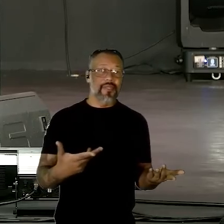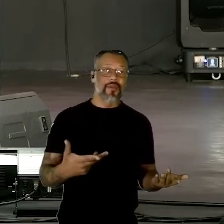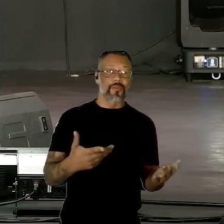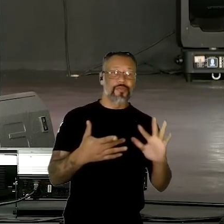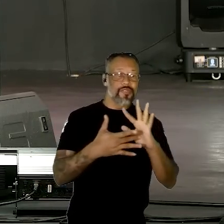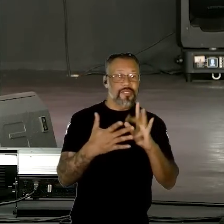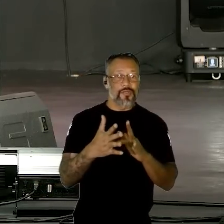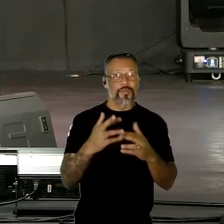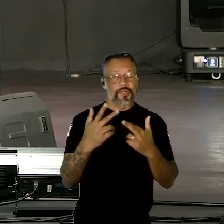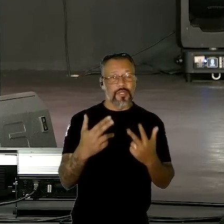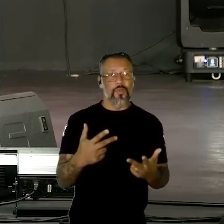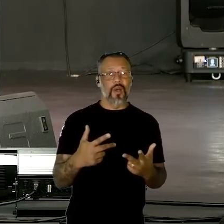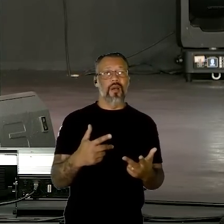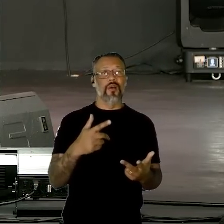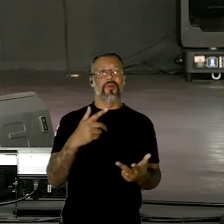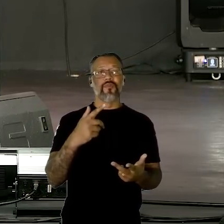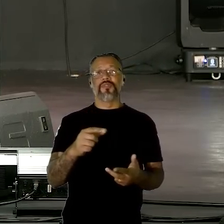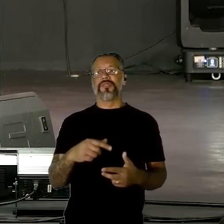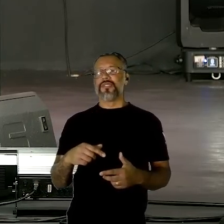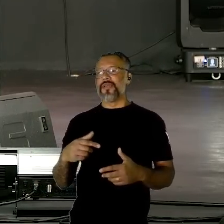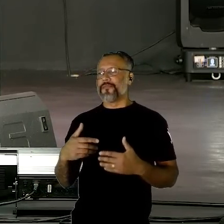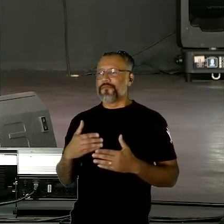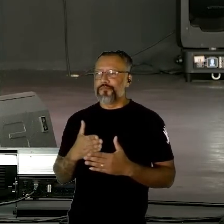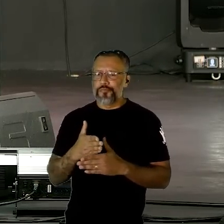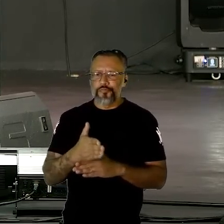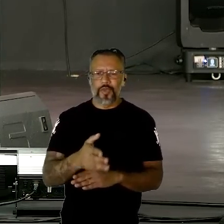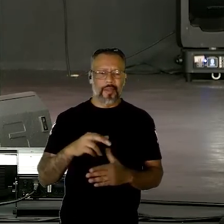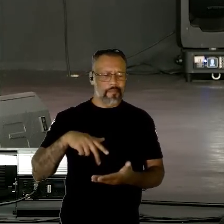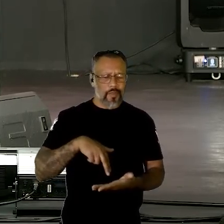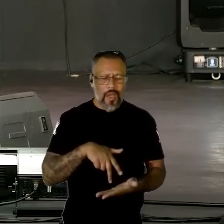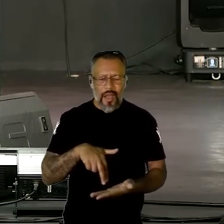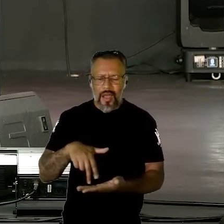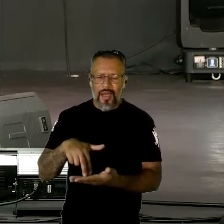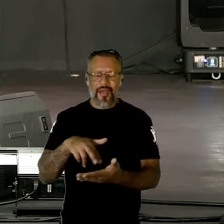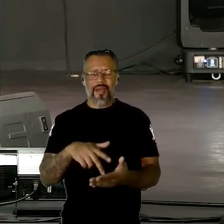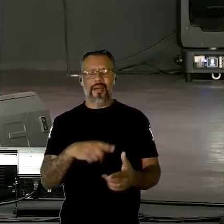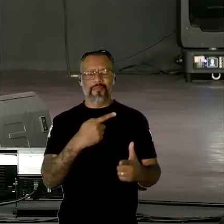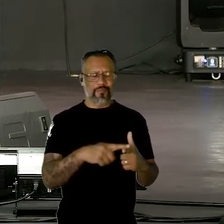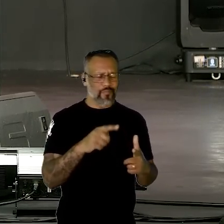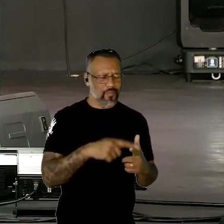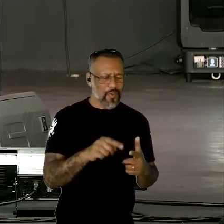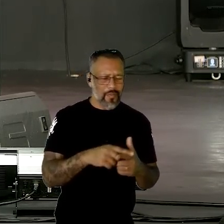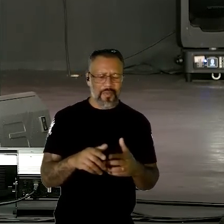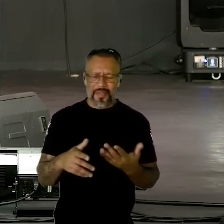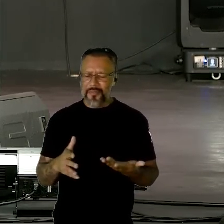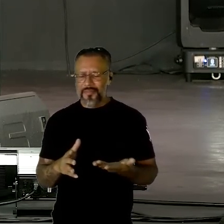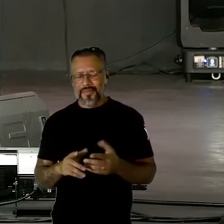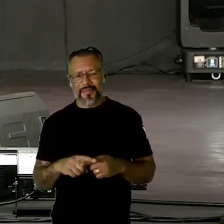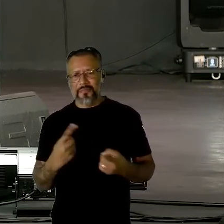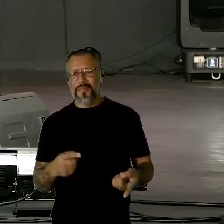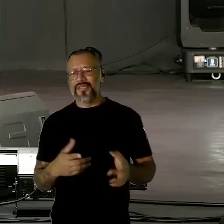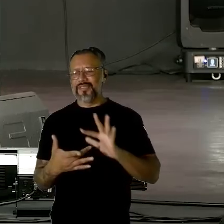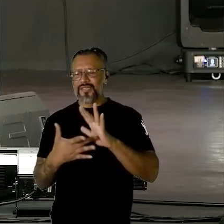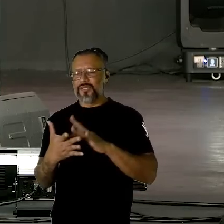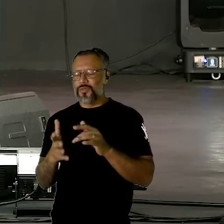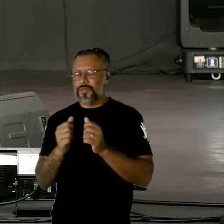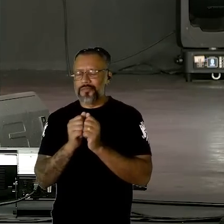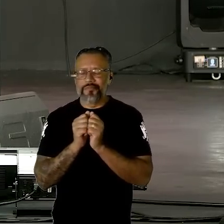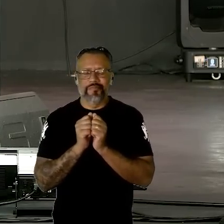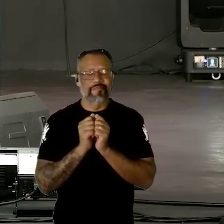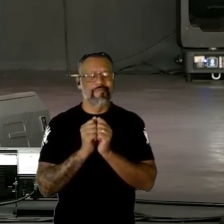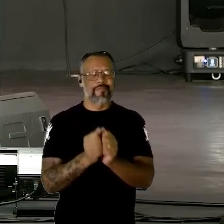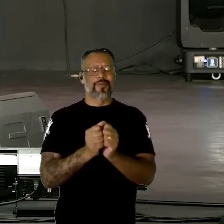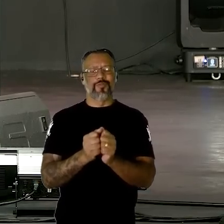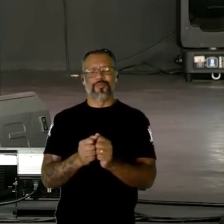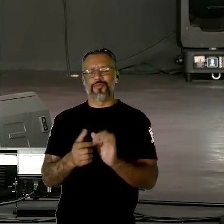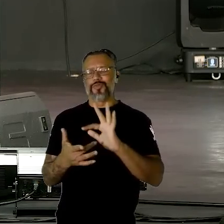cabeça erguida é entrar em cova de leões de cabeça erguida não é que o leão não assusta mas é que Jesus é mais precioso não é que o fogo não queima